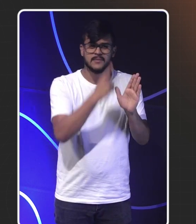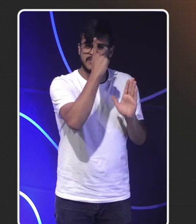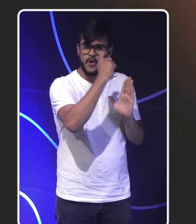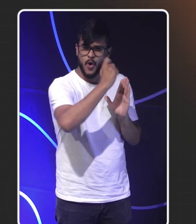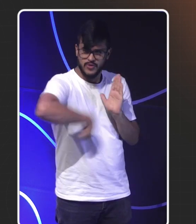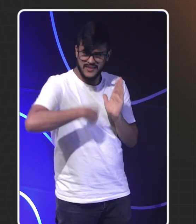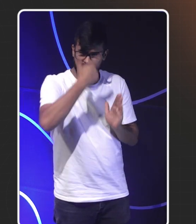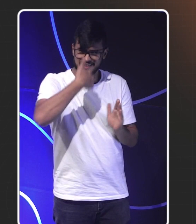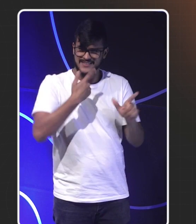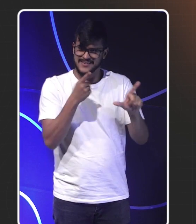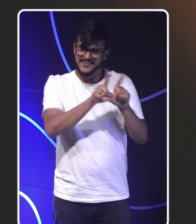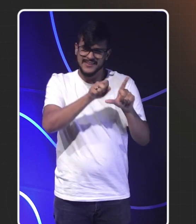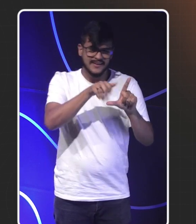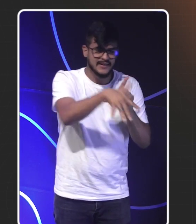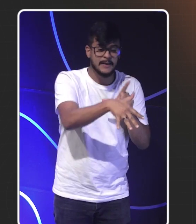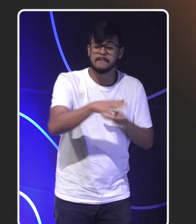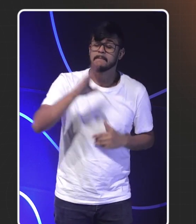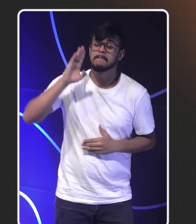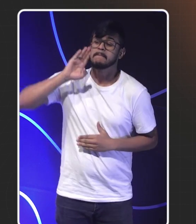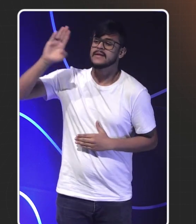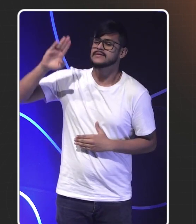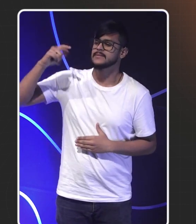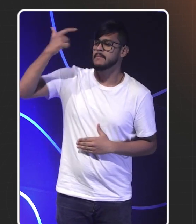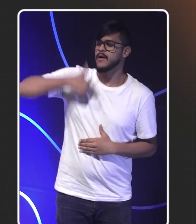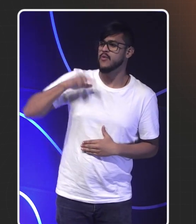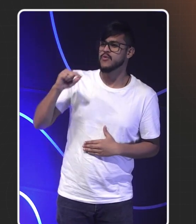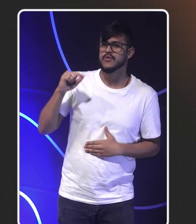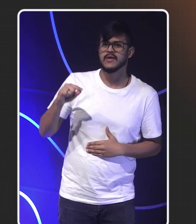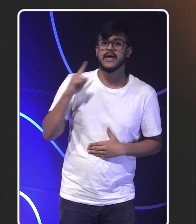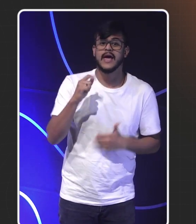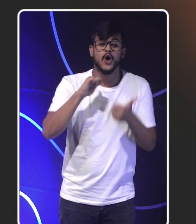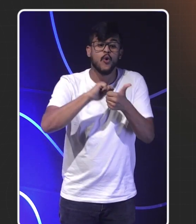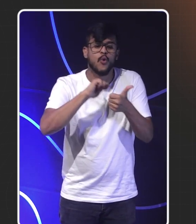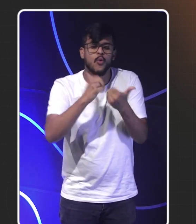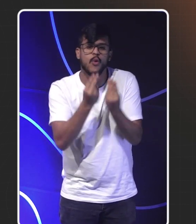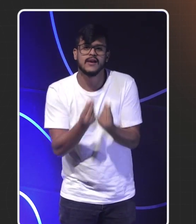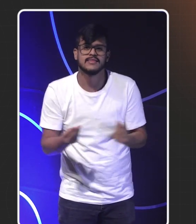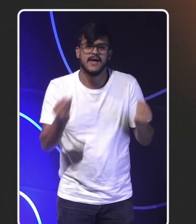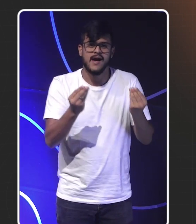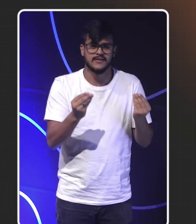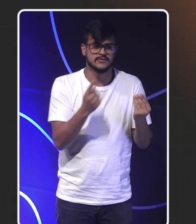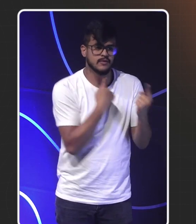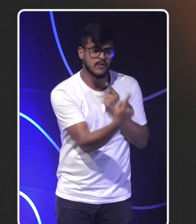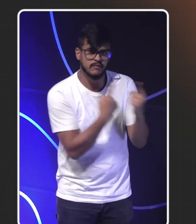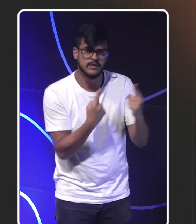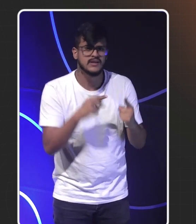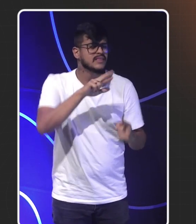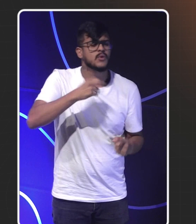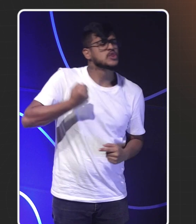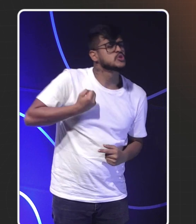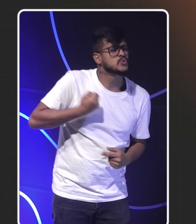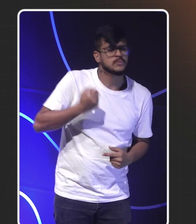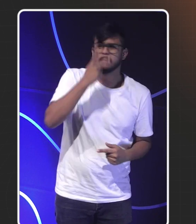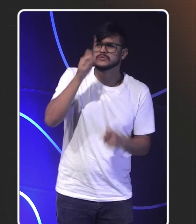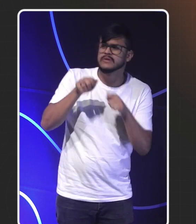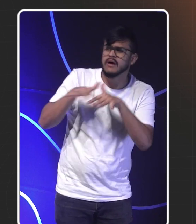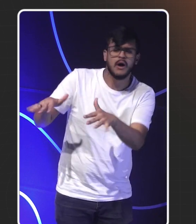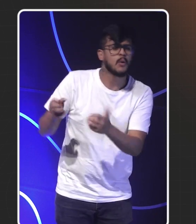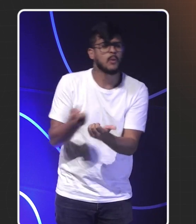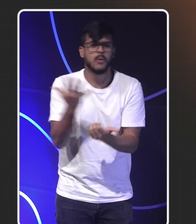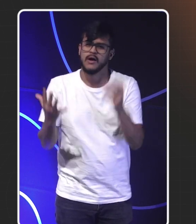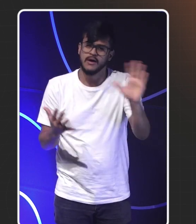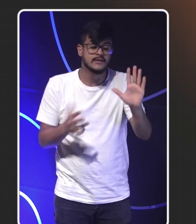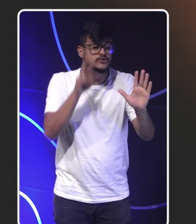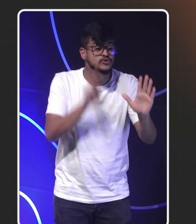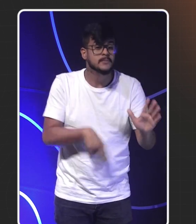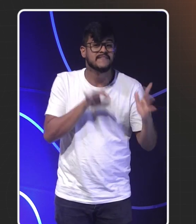ela é essa qualidade do que é discutido. Muito menos sobre número, muito menos sobre alcance, mas muito sobre esse